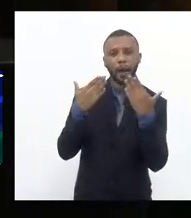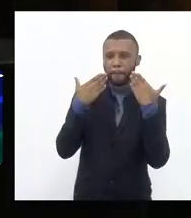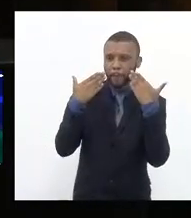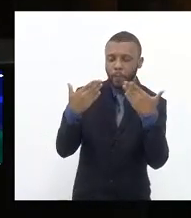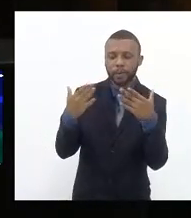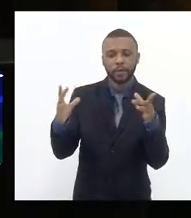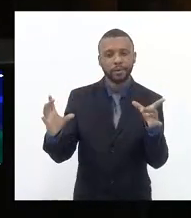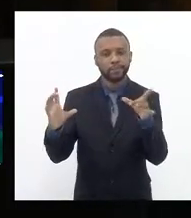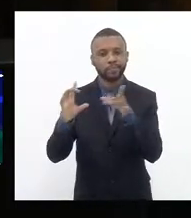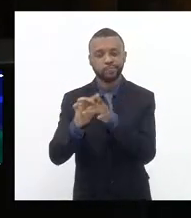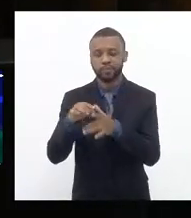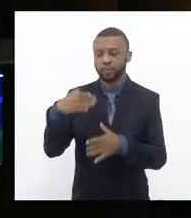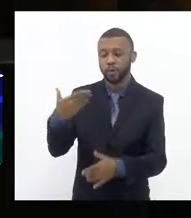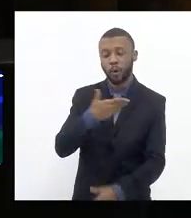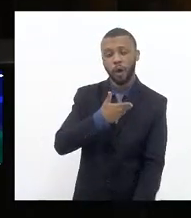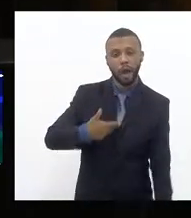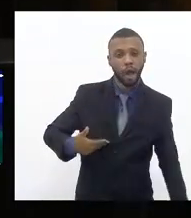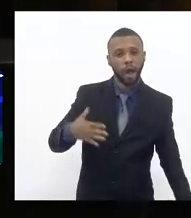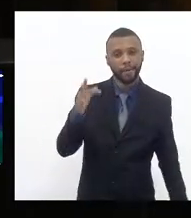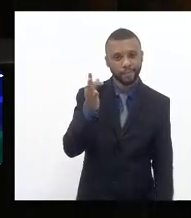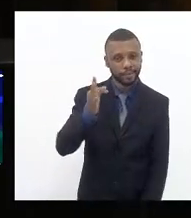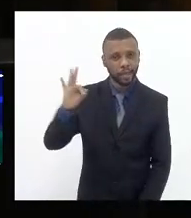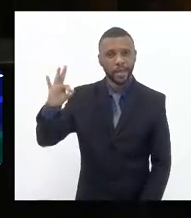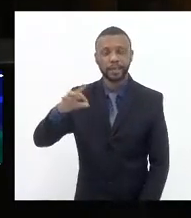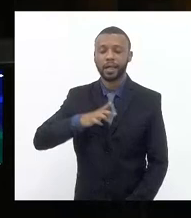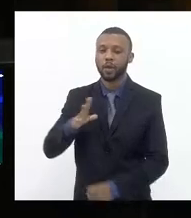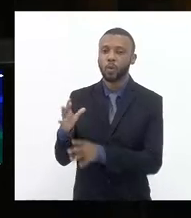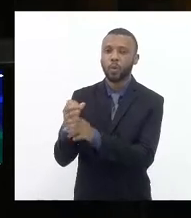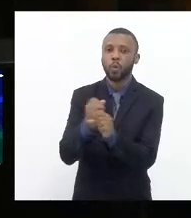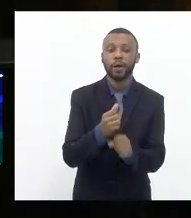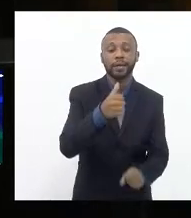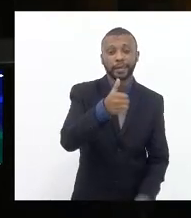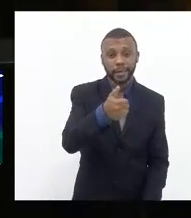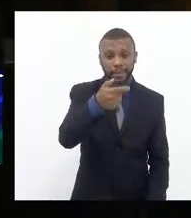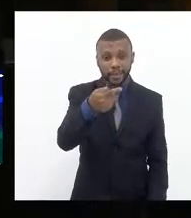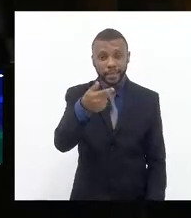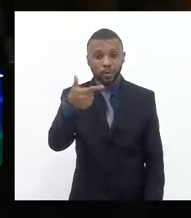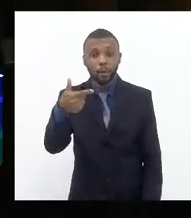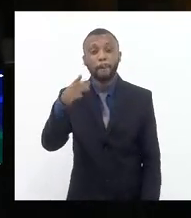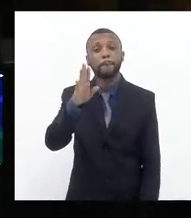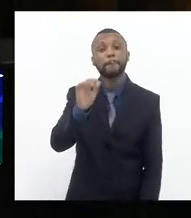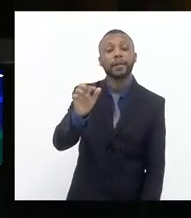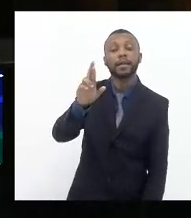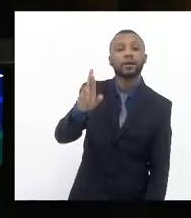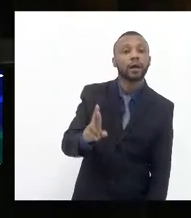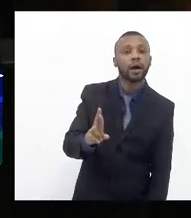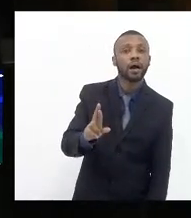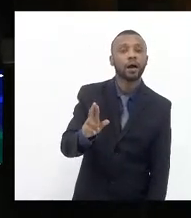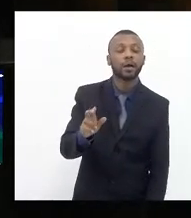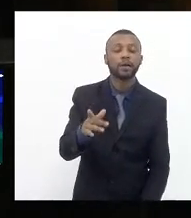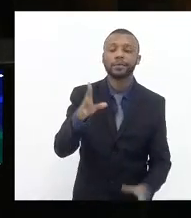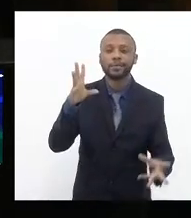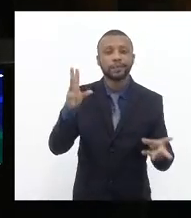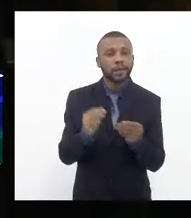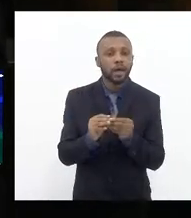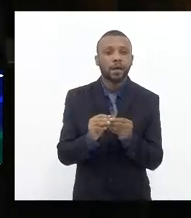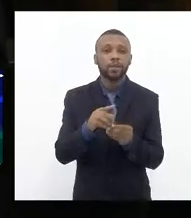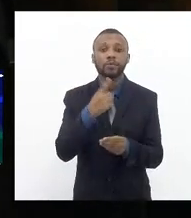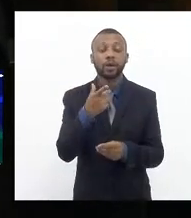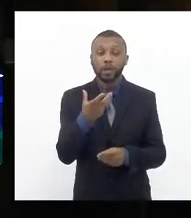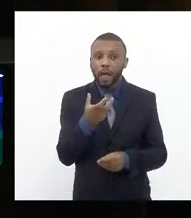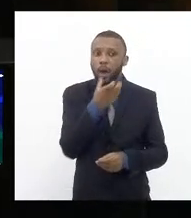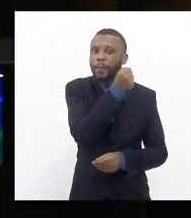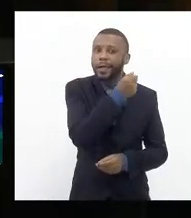União será de 172 bilhões de reais. Então, ou seja, a gente não sairá, deputada Marta Rocha,